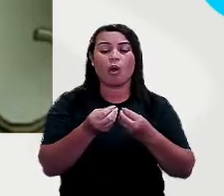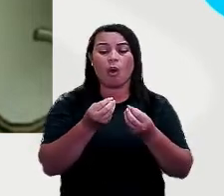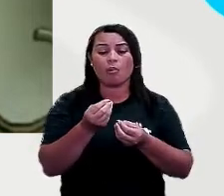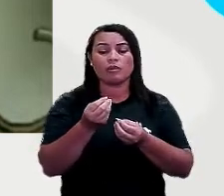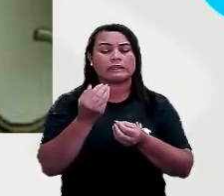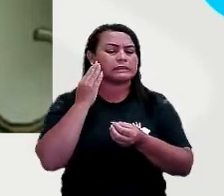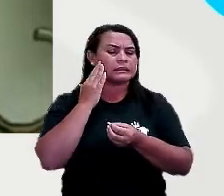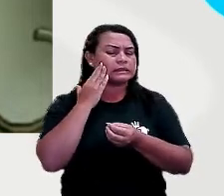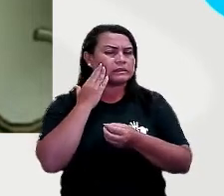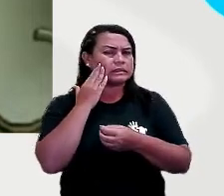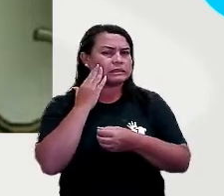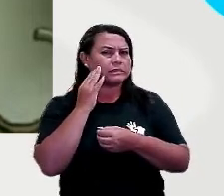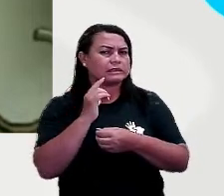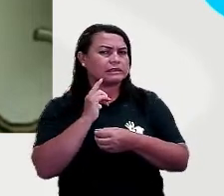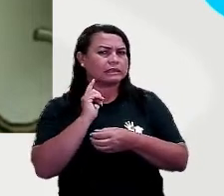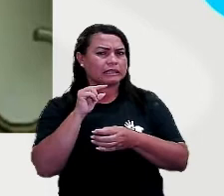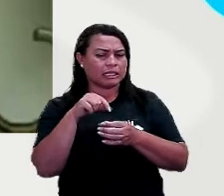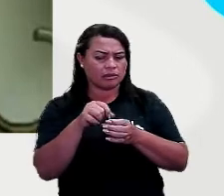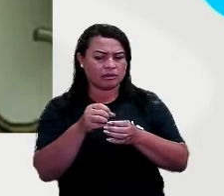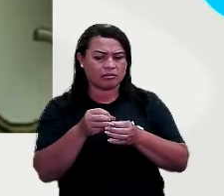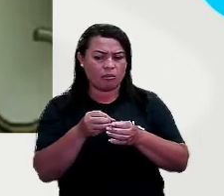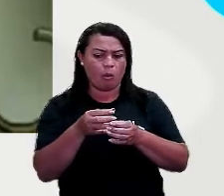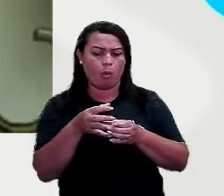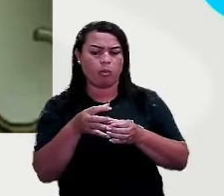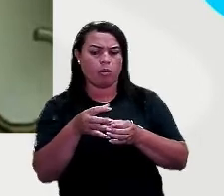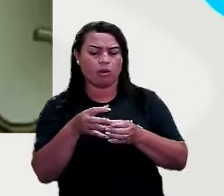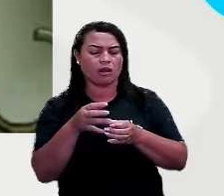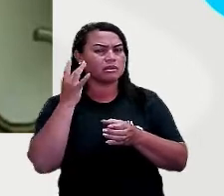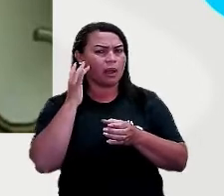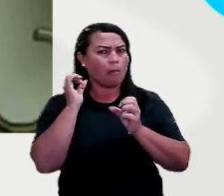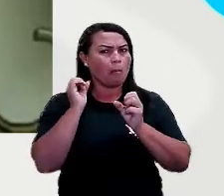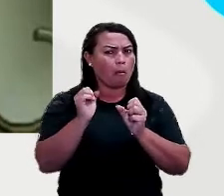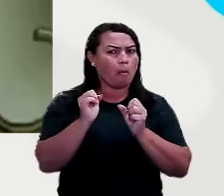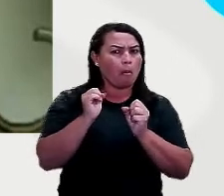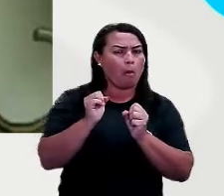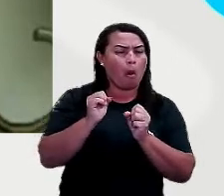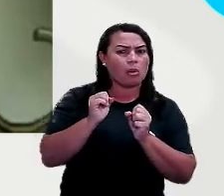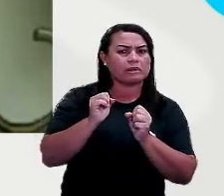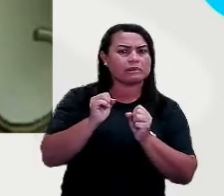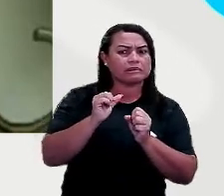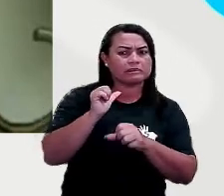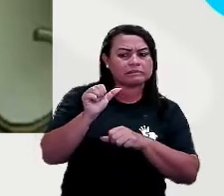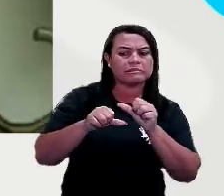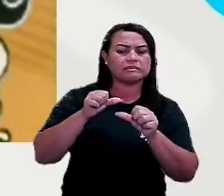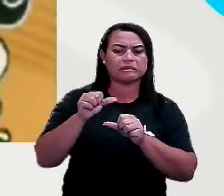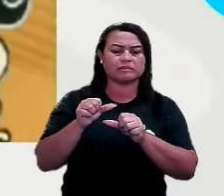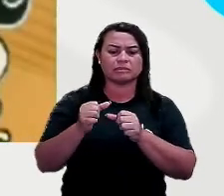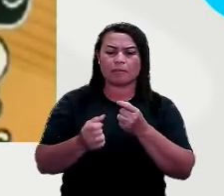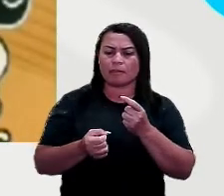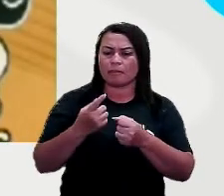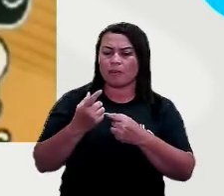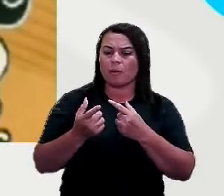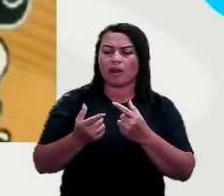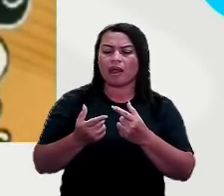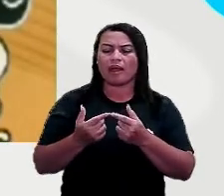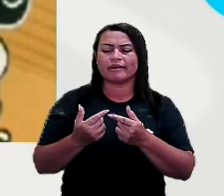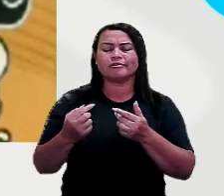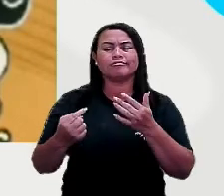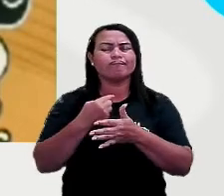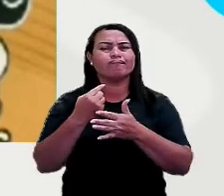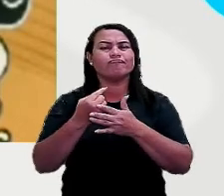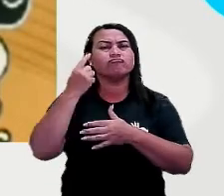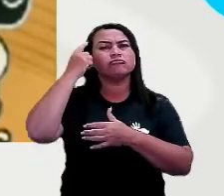que dentro dele tem fermento? Será possível desfazer uma pipoca? Então esses